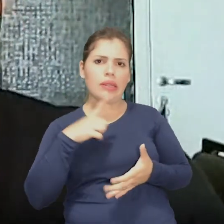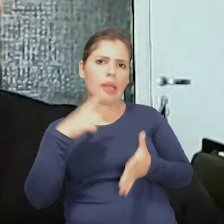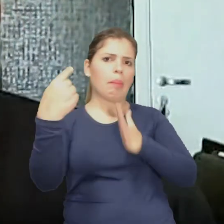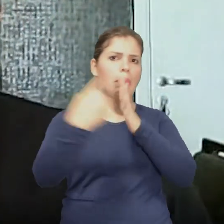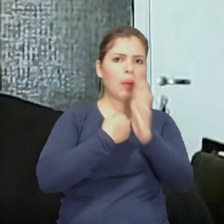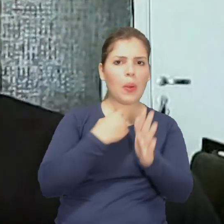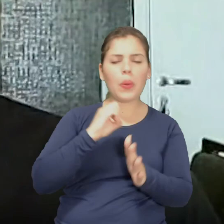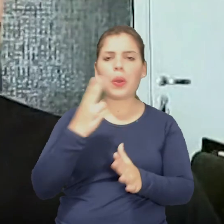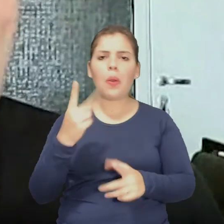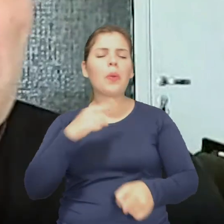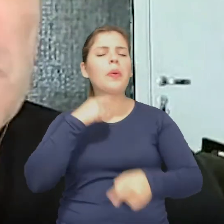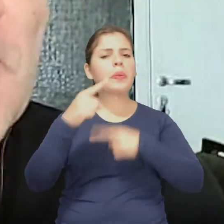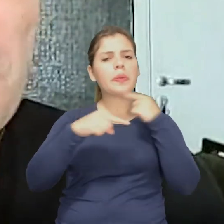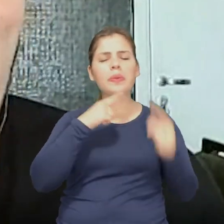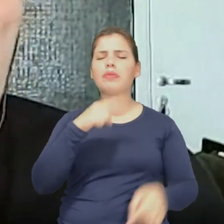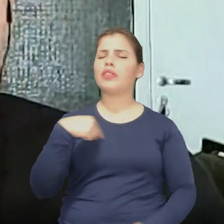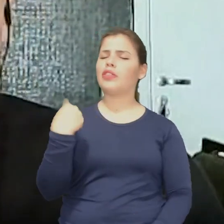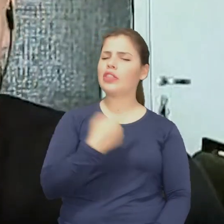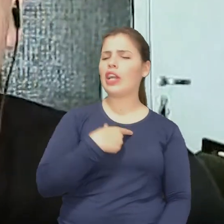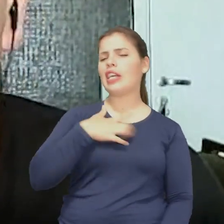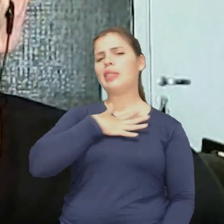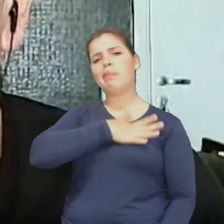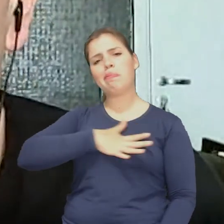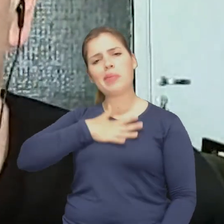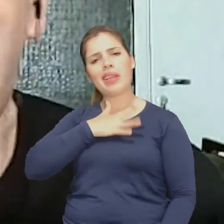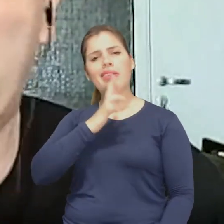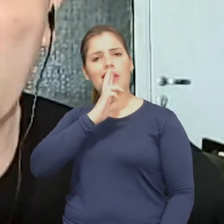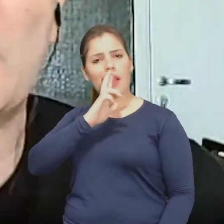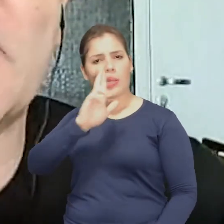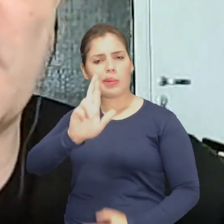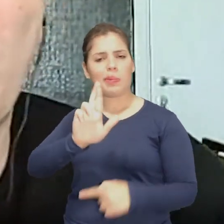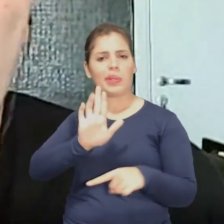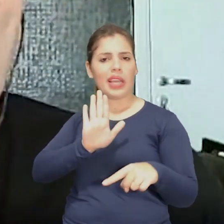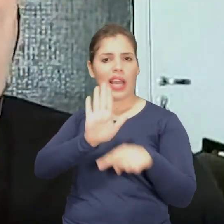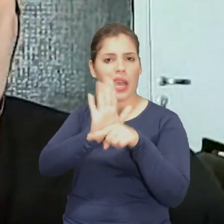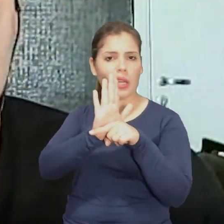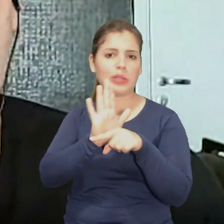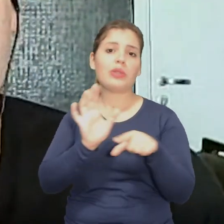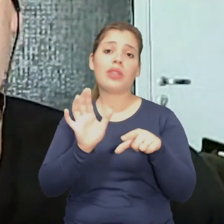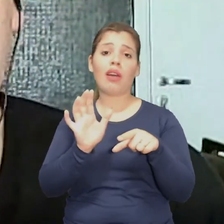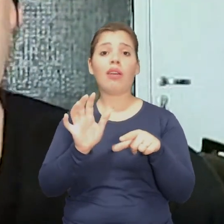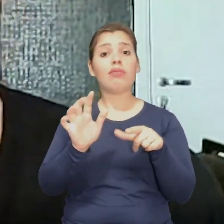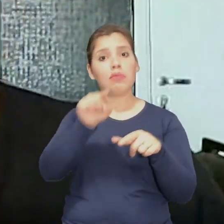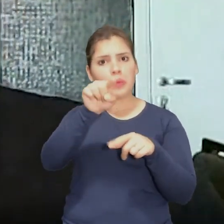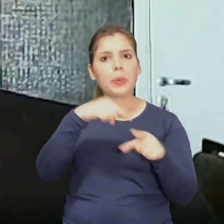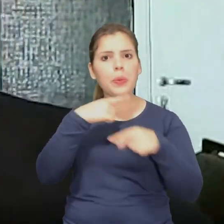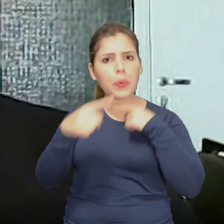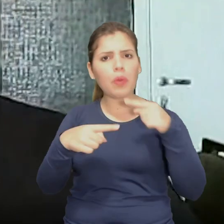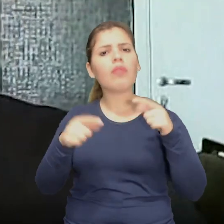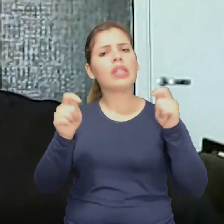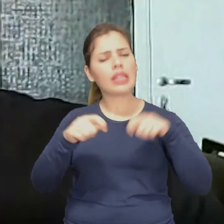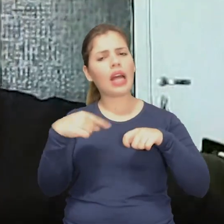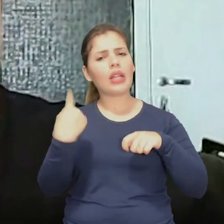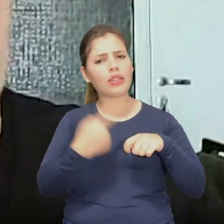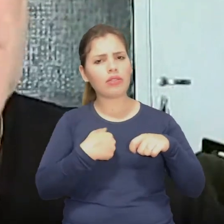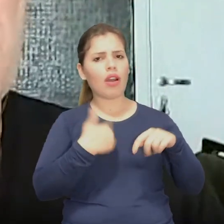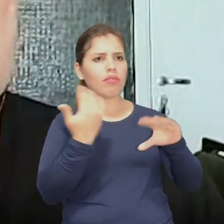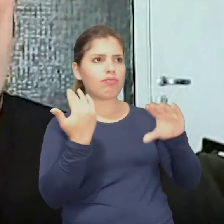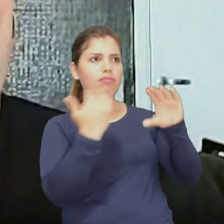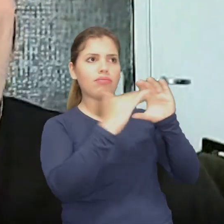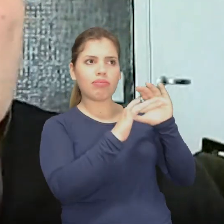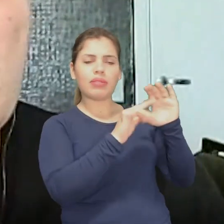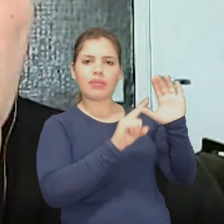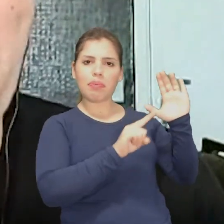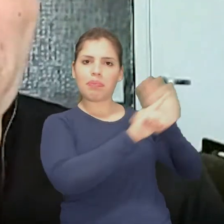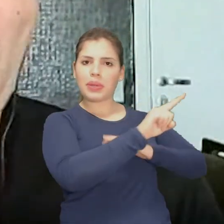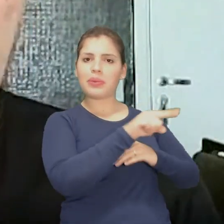achou, se você tiver de repente alguma pergunta, teve alguma dúvida, será um prazer responder as suas dúvidas. Qualquer coisa, de repente a gente pode encaminhar também as